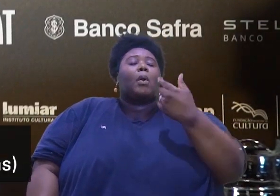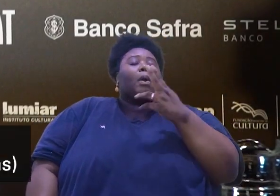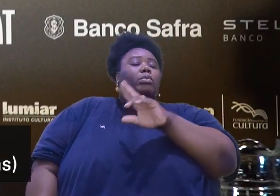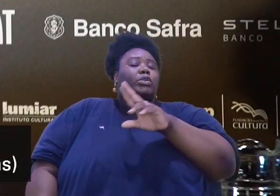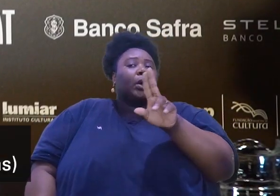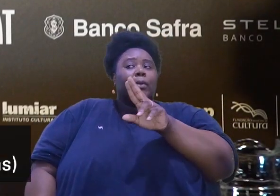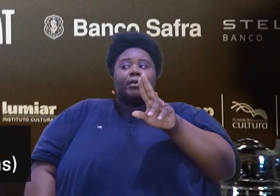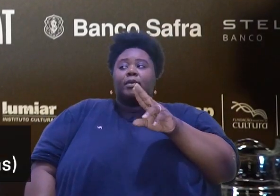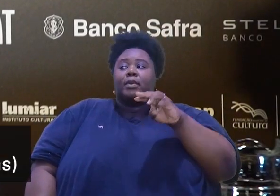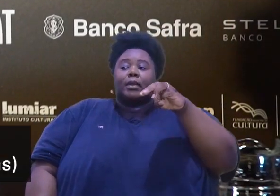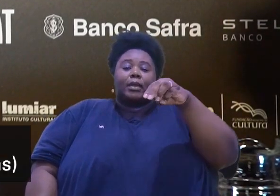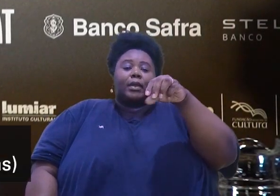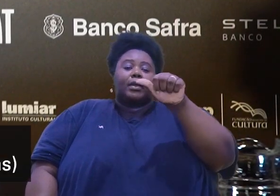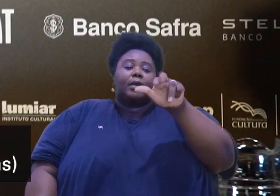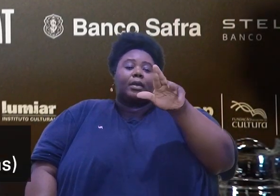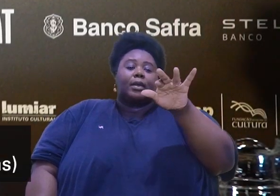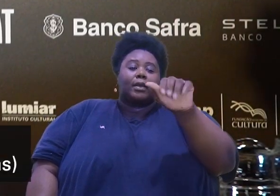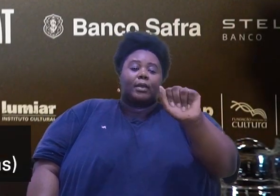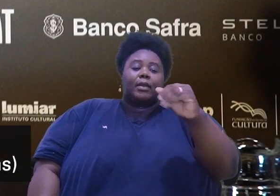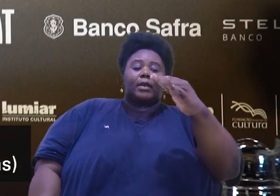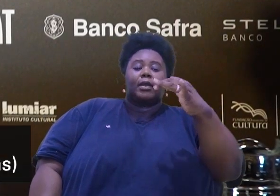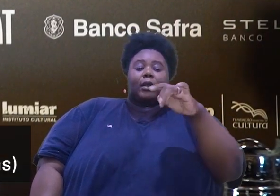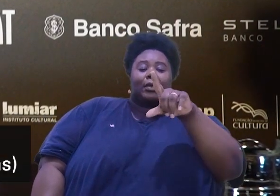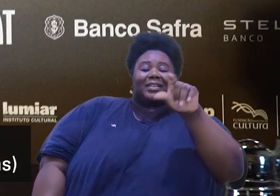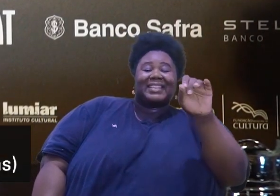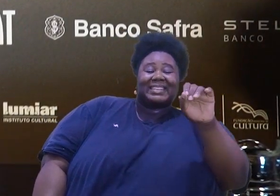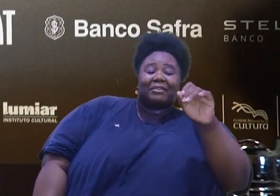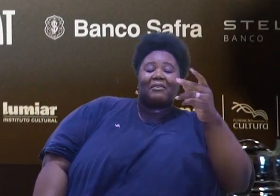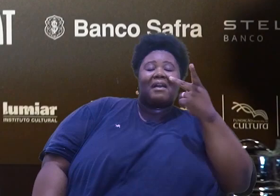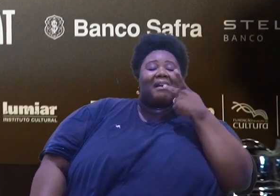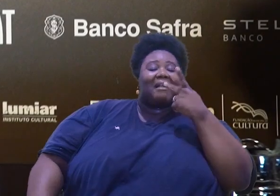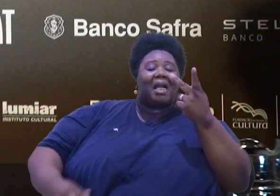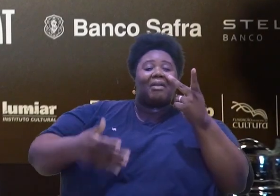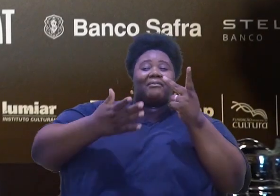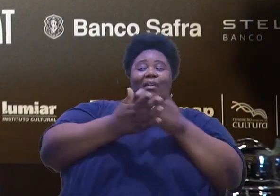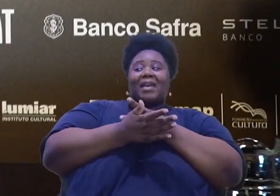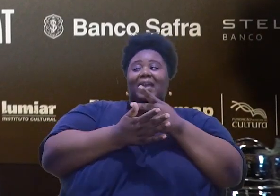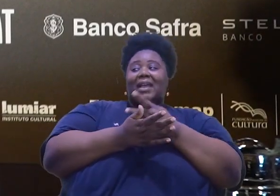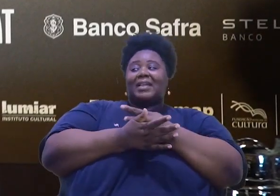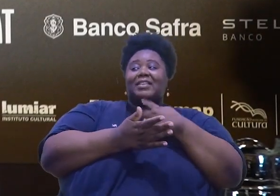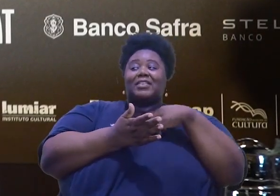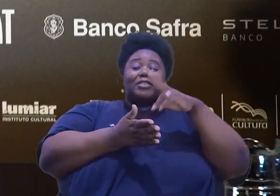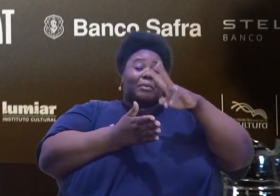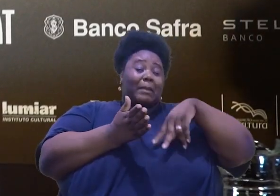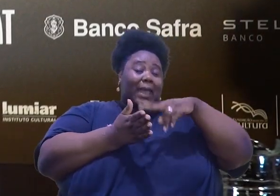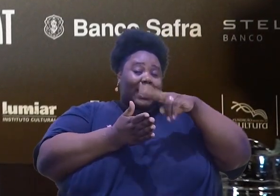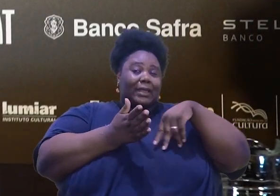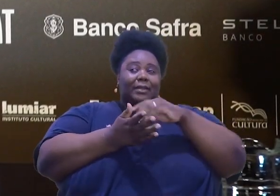eu, Malia da Conchechão. E tinha uma leitura que era o